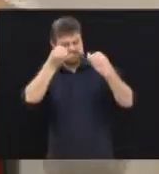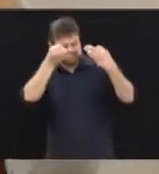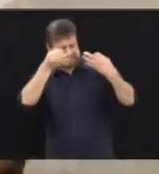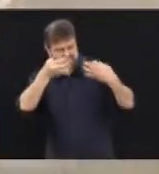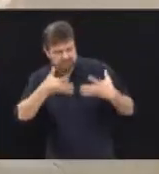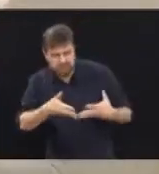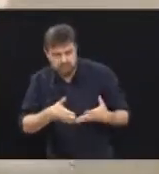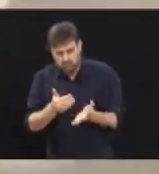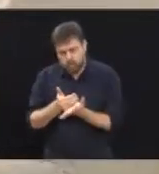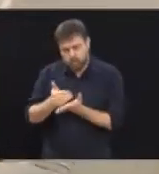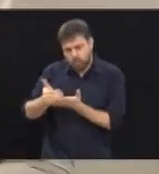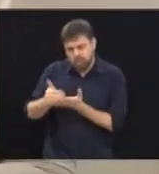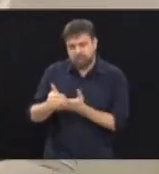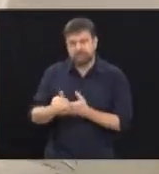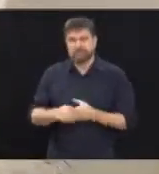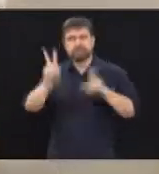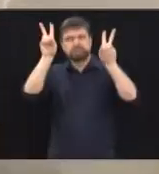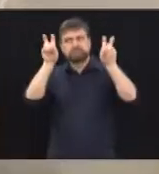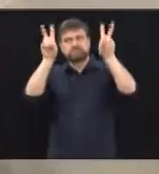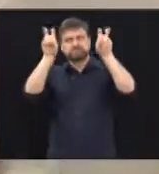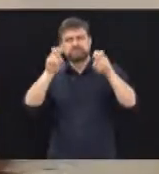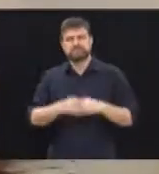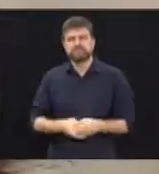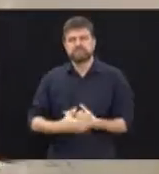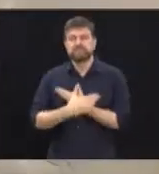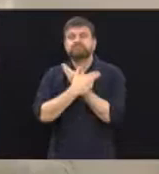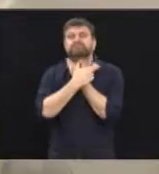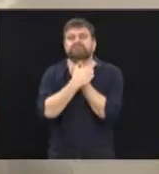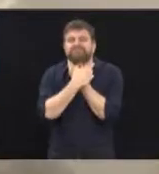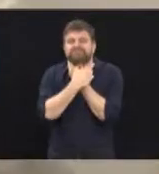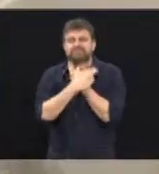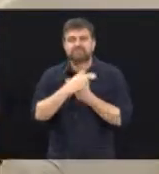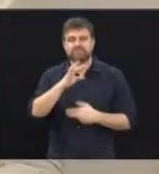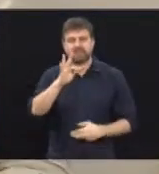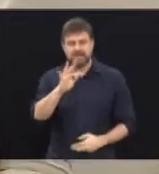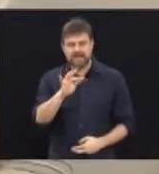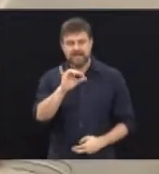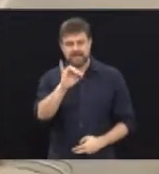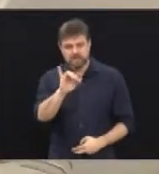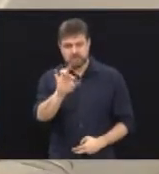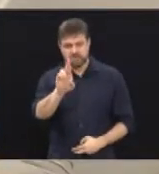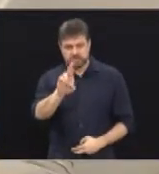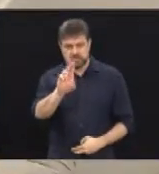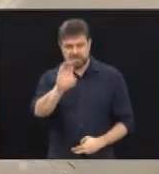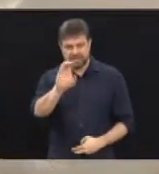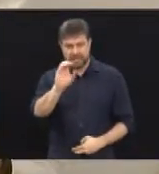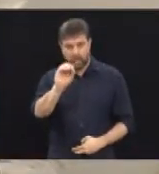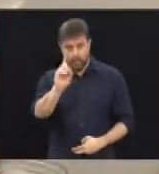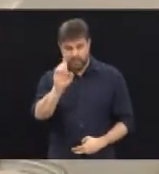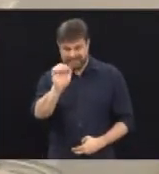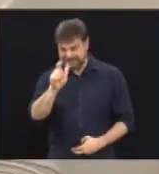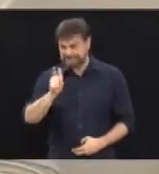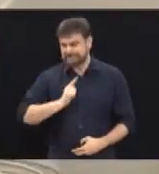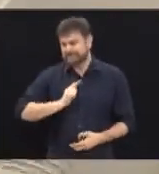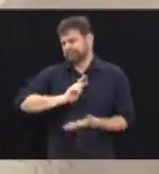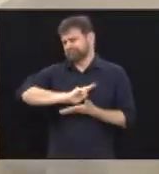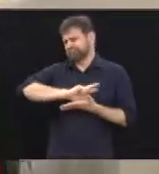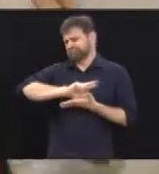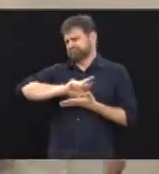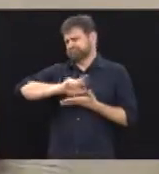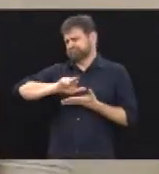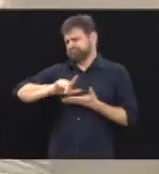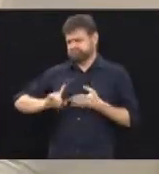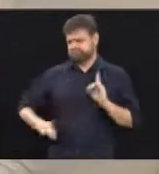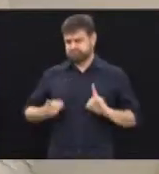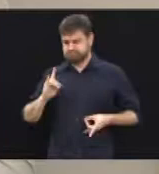sobre, no começo falamos muito sobre a tireoide e a senhora encerrou o primeiro bloco falando que são centenas de hormônios. Como